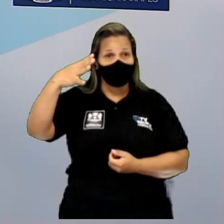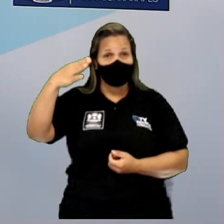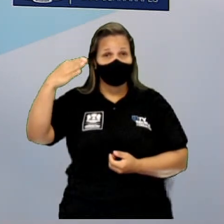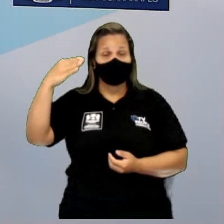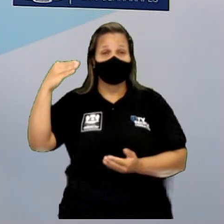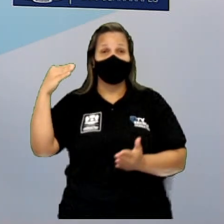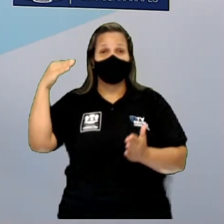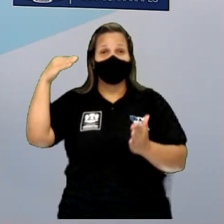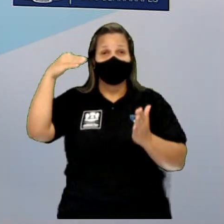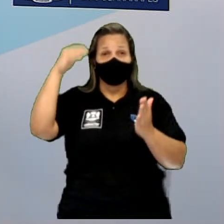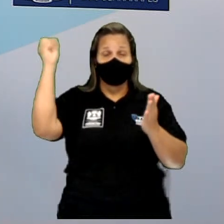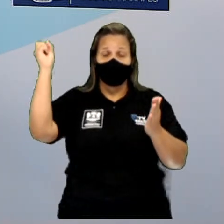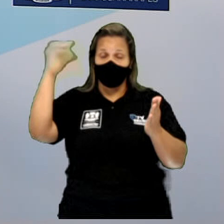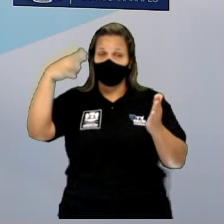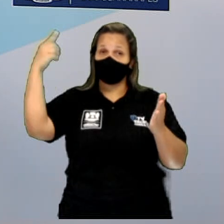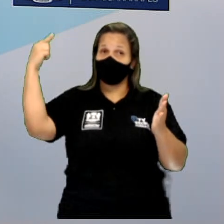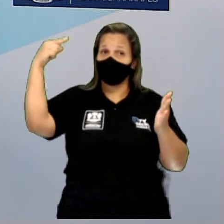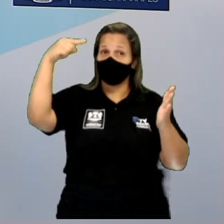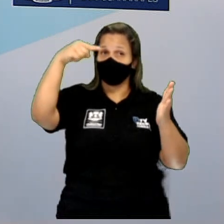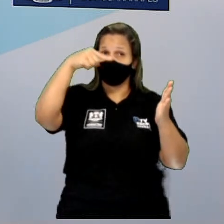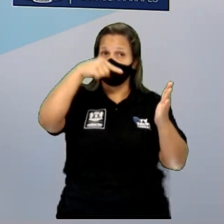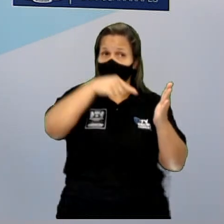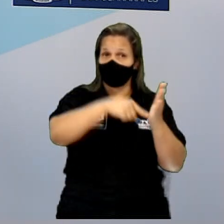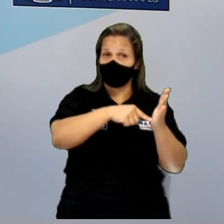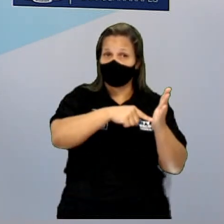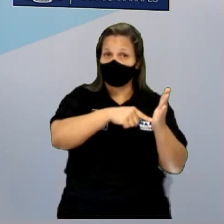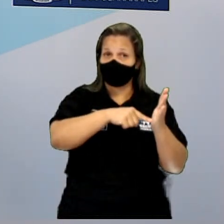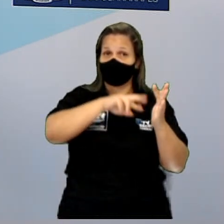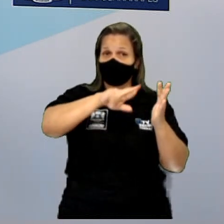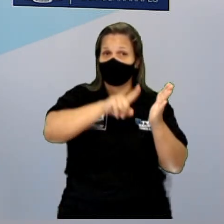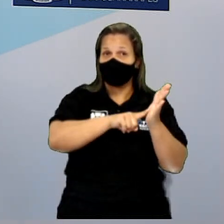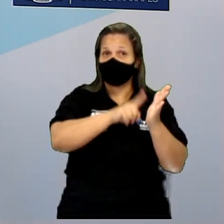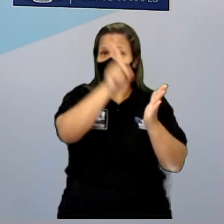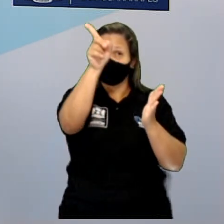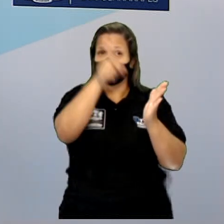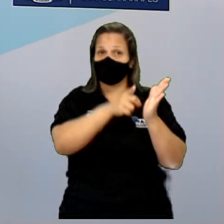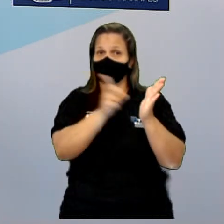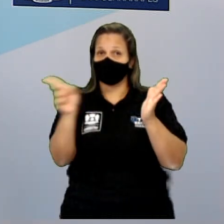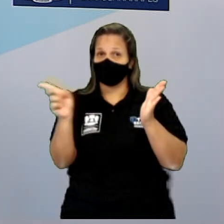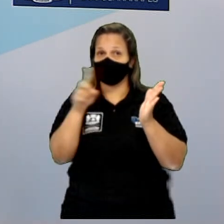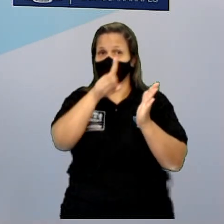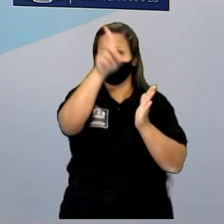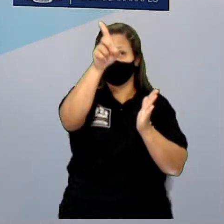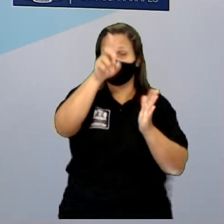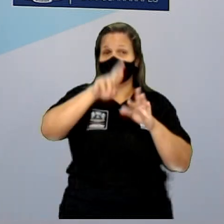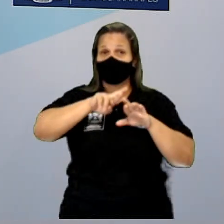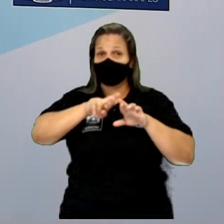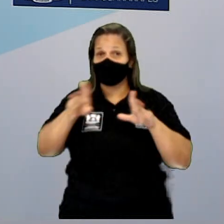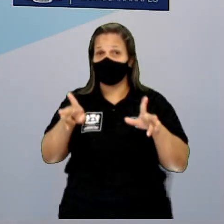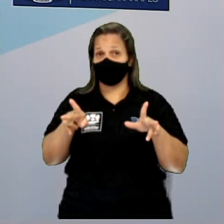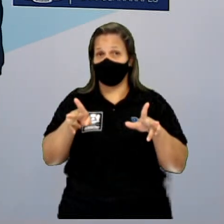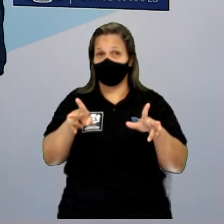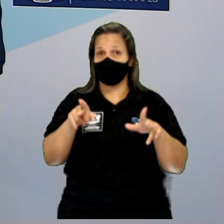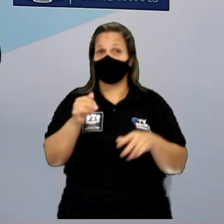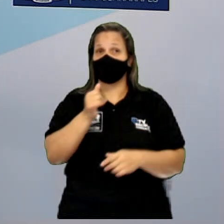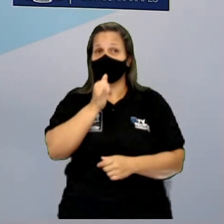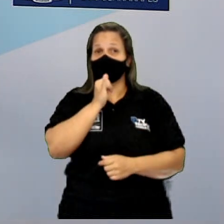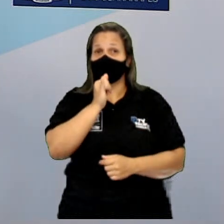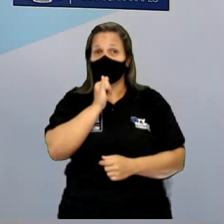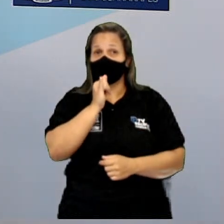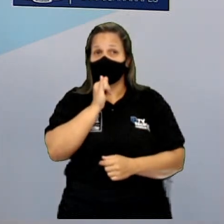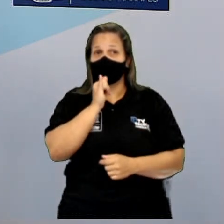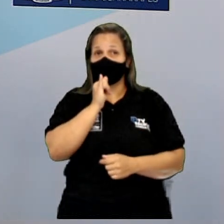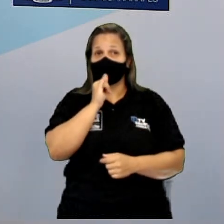superfície e voltam com direções diferentes, mas no sentido oposto. Um exemplo de reflexão